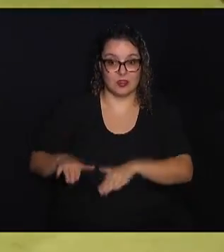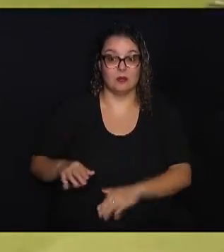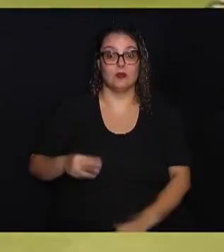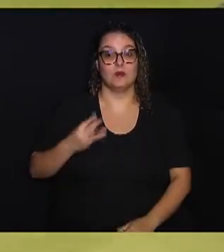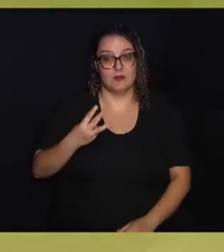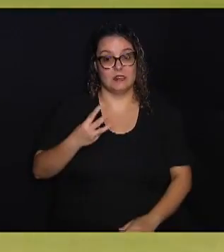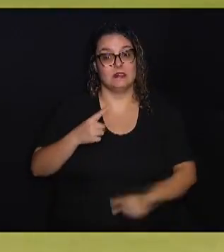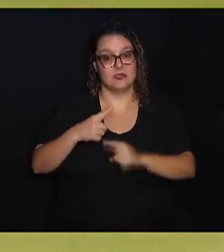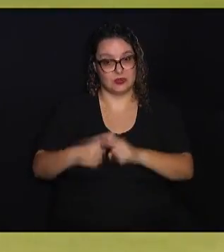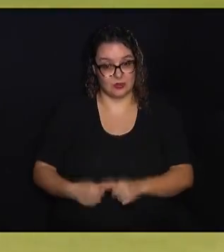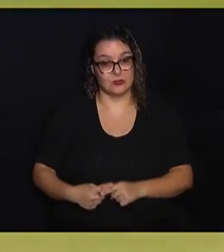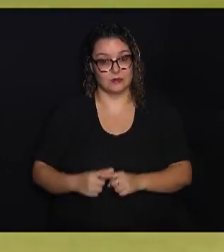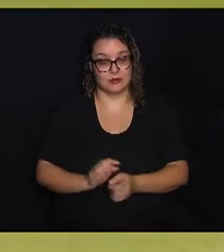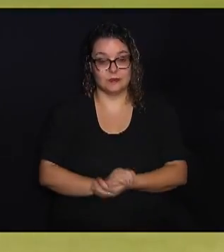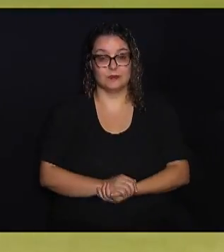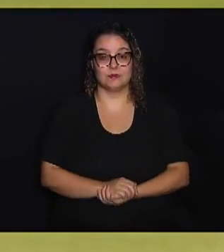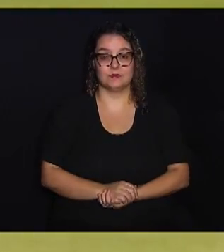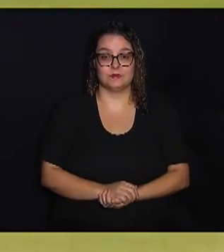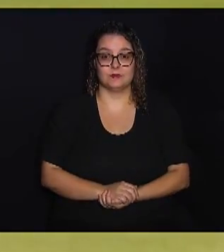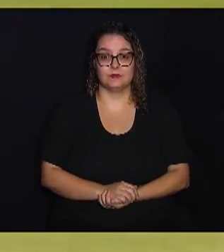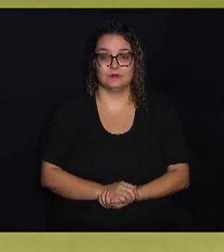3 rodadas.